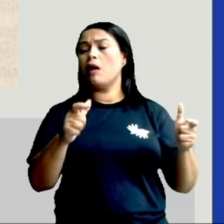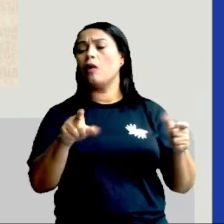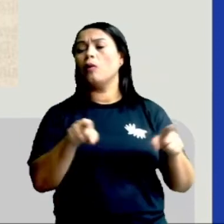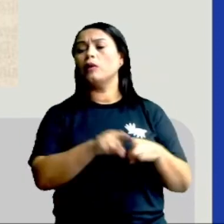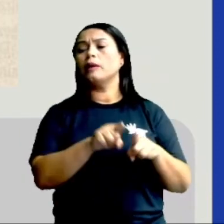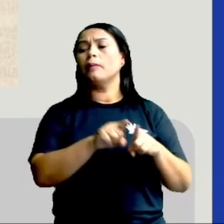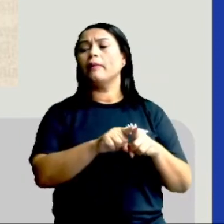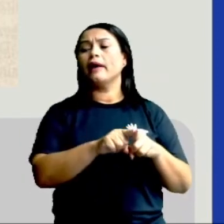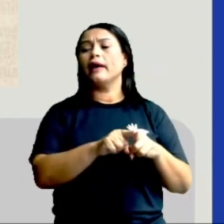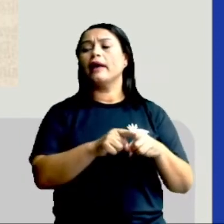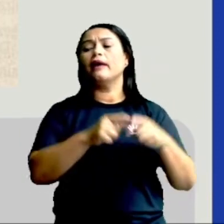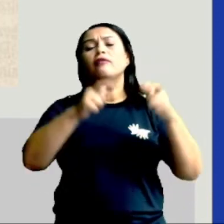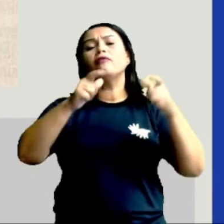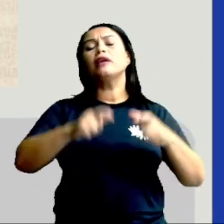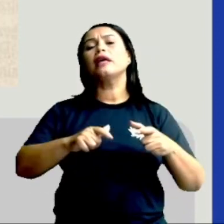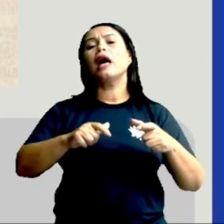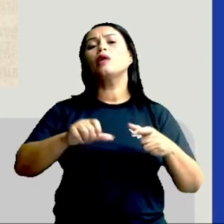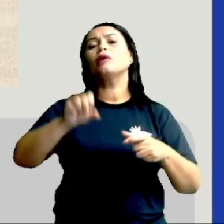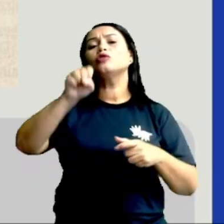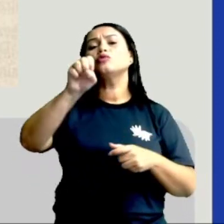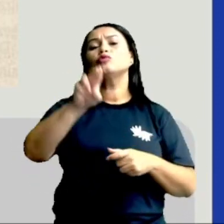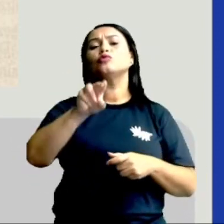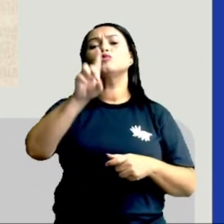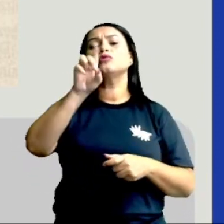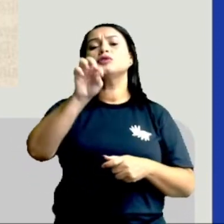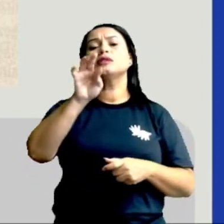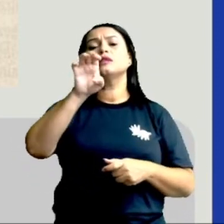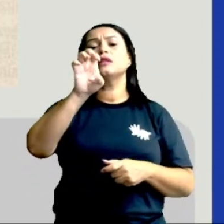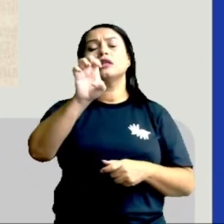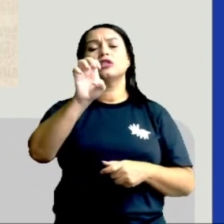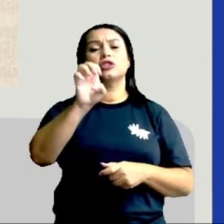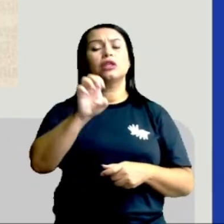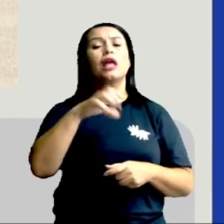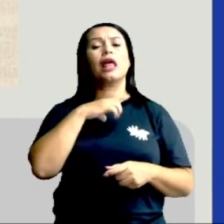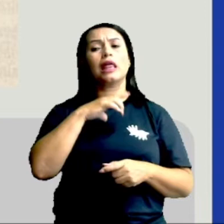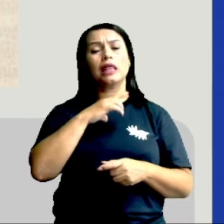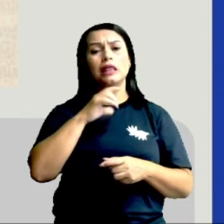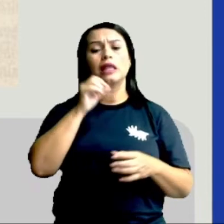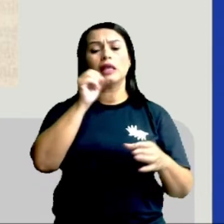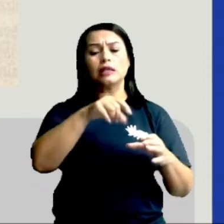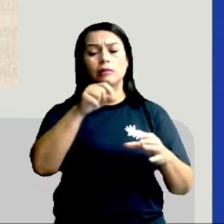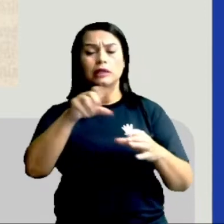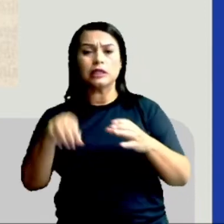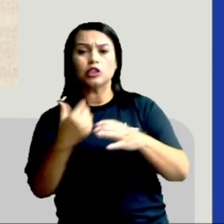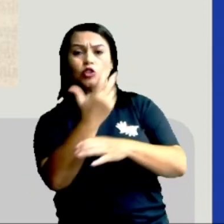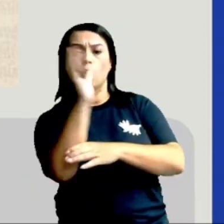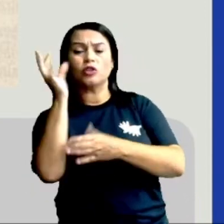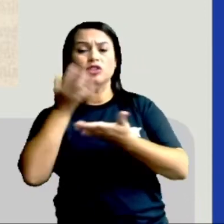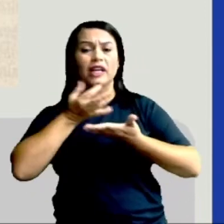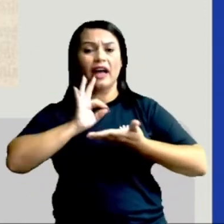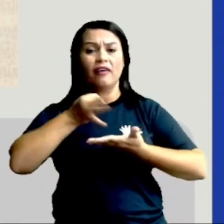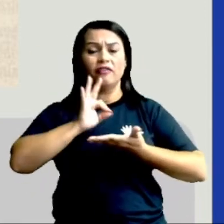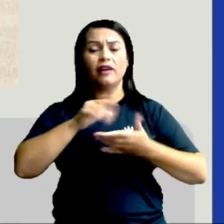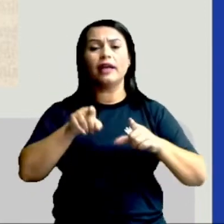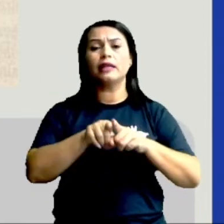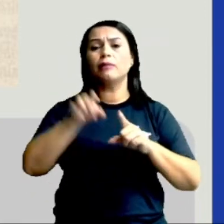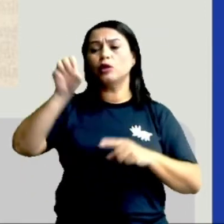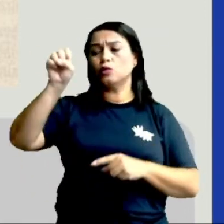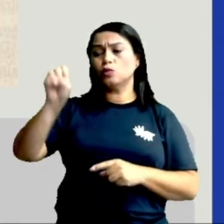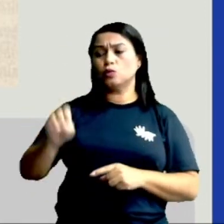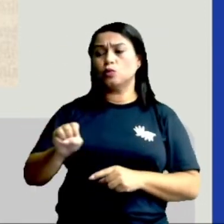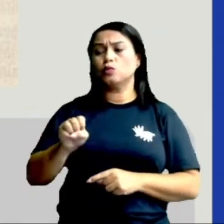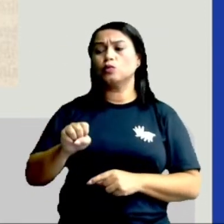se situaram mais na região do sudeste, tá? Onde ficavam as plantações do café, e também na região